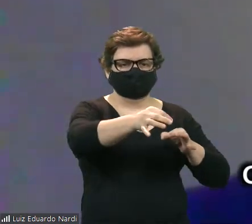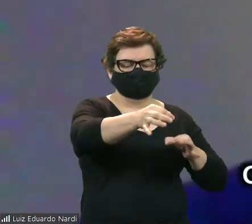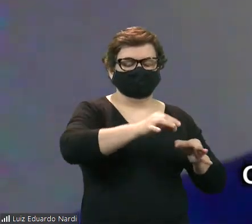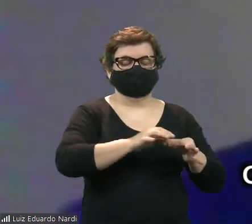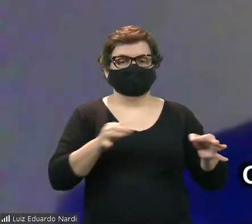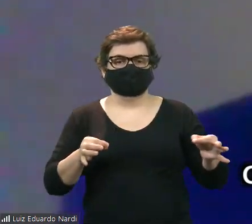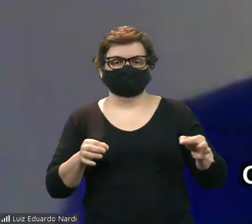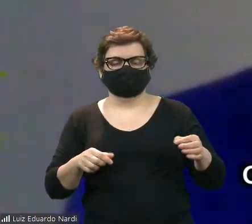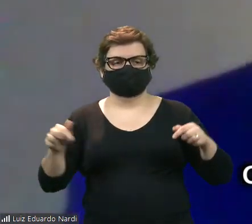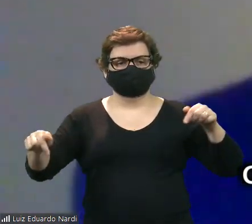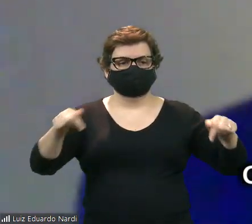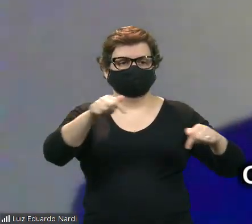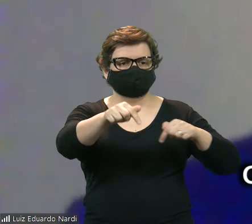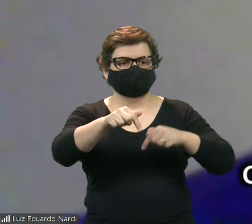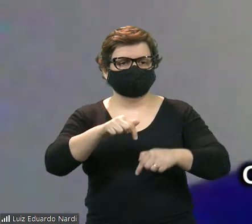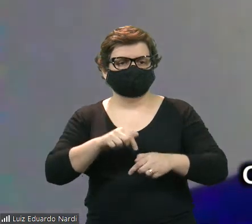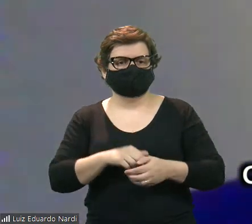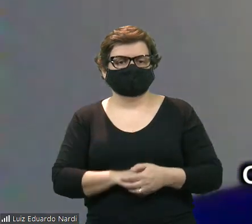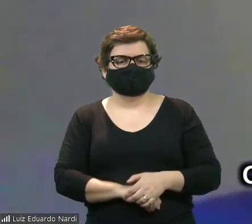lado,